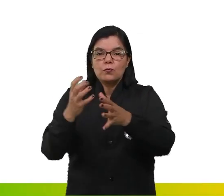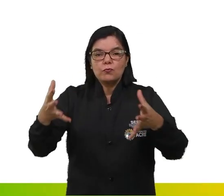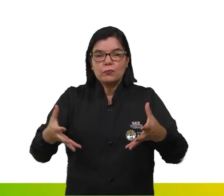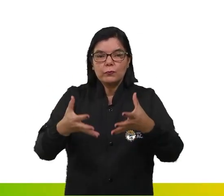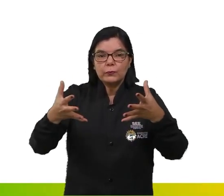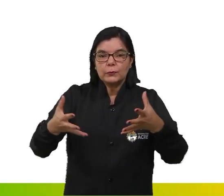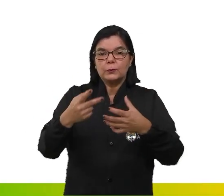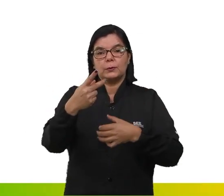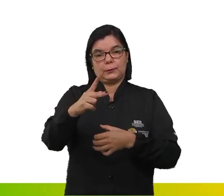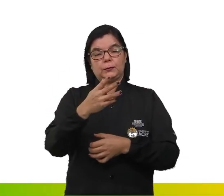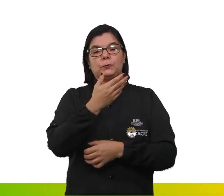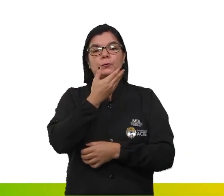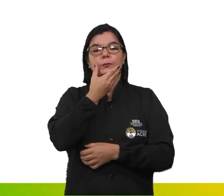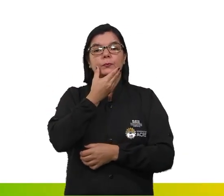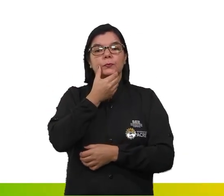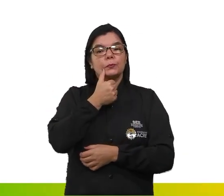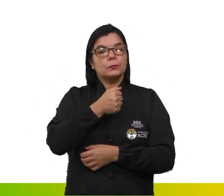sua avó.